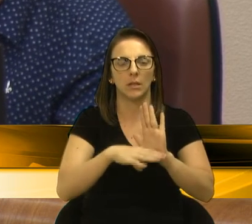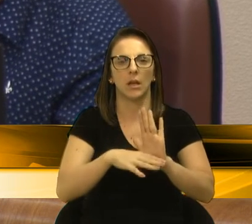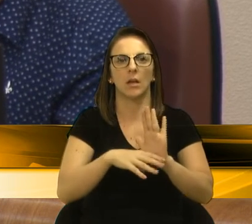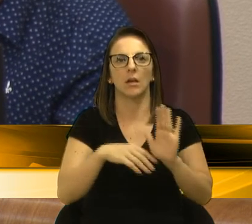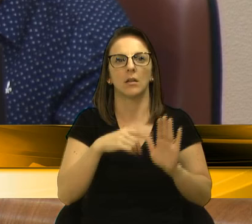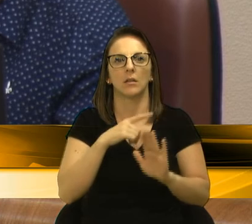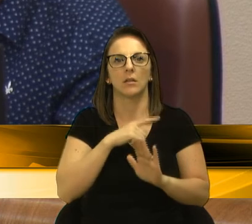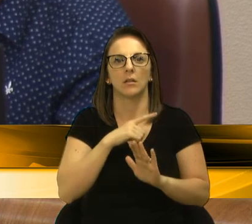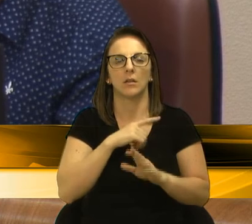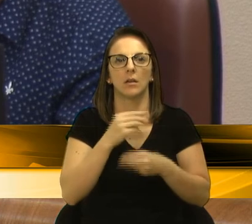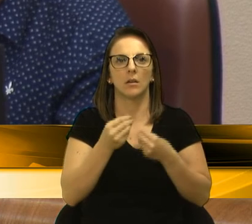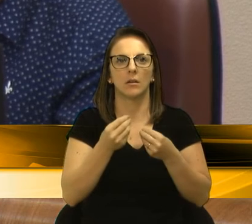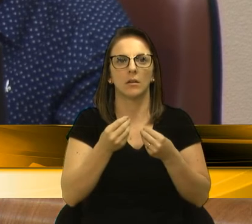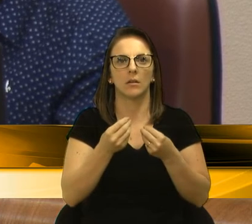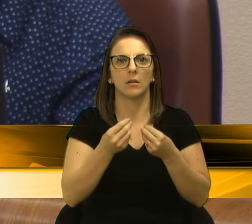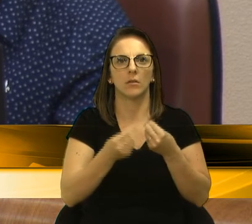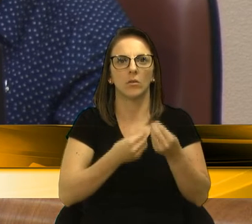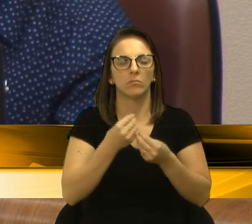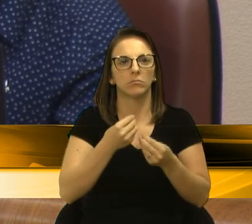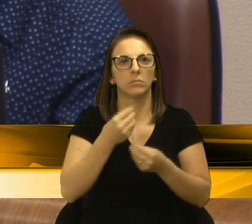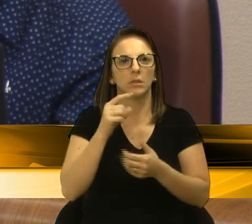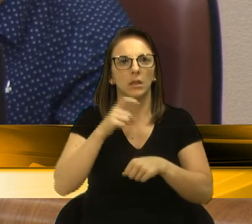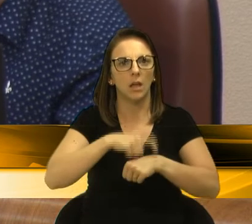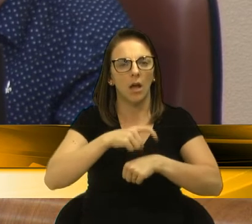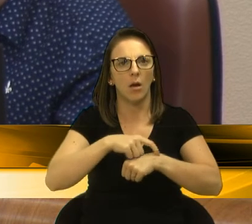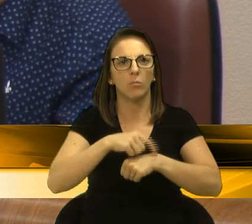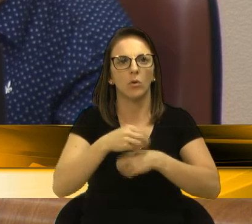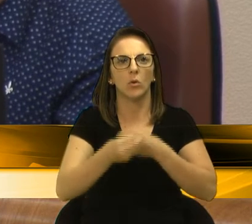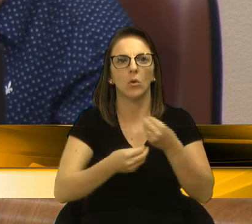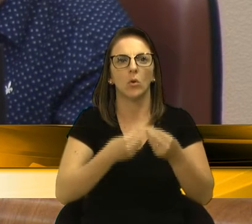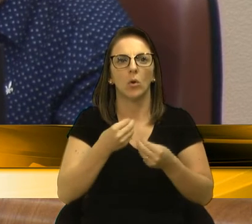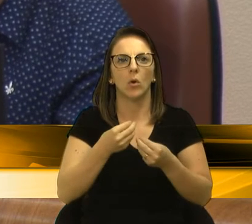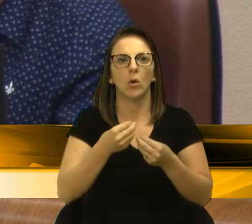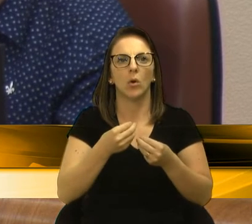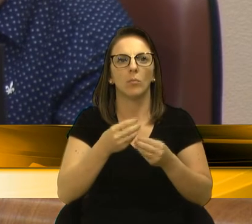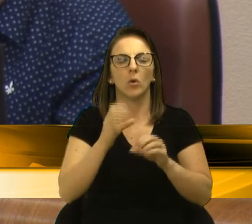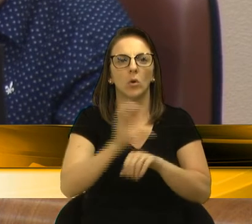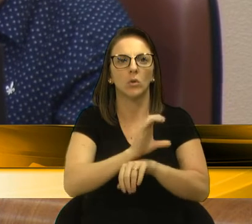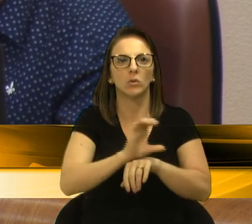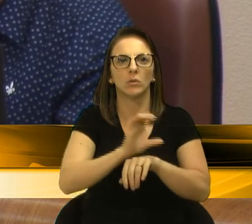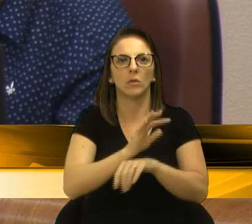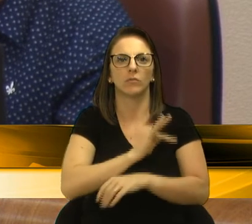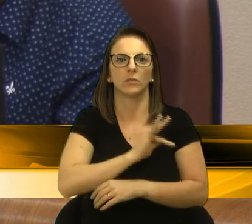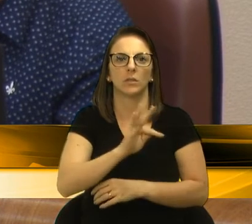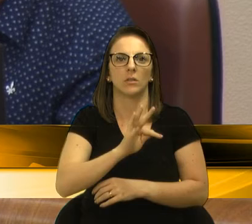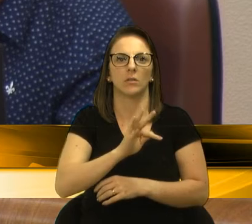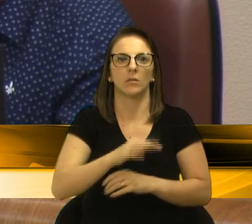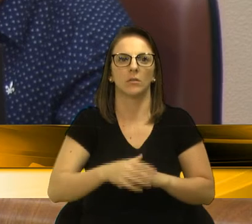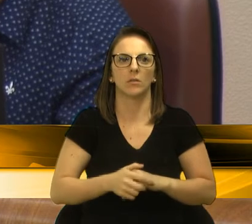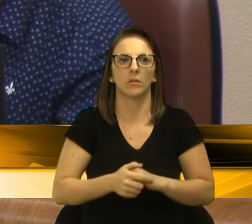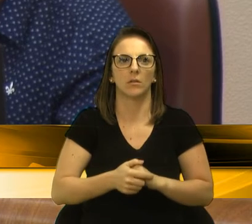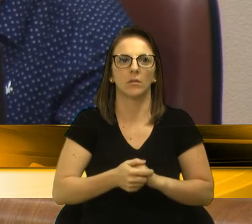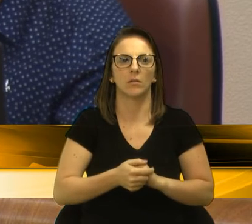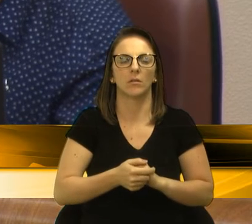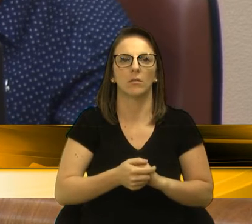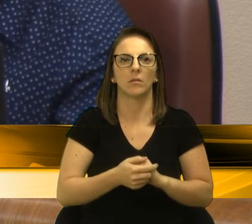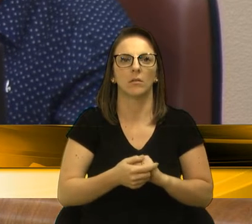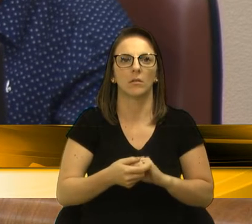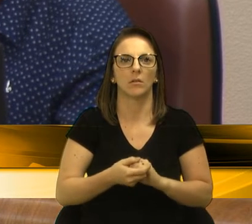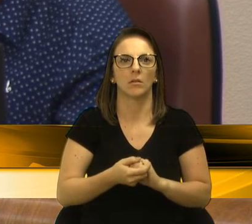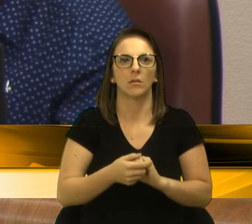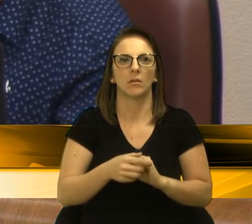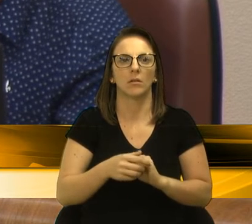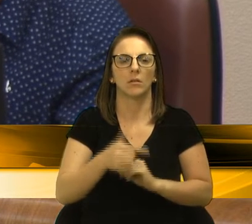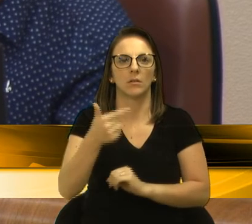devido tempo, segundo o que prescreva a Constituição Federal, artigo 165 e 166 e Lei Orgânica Municipal. Em